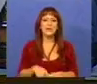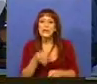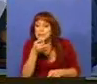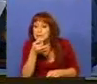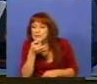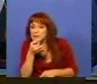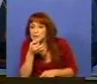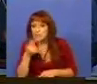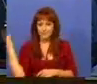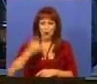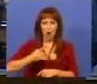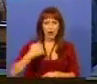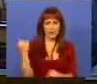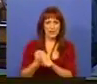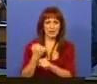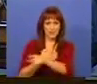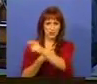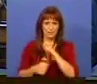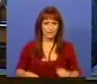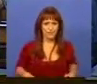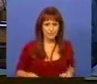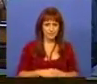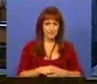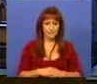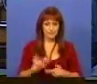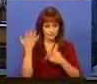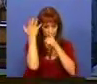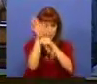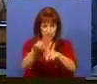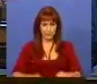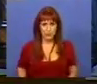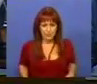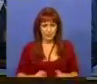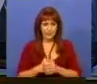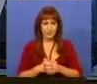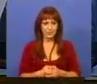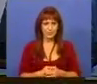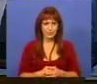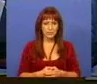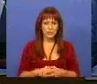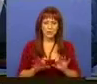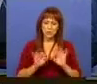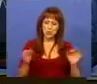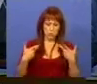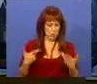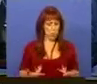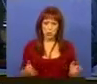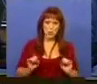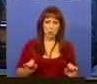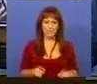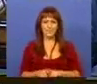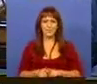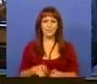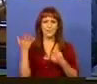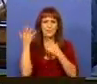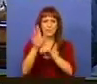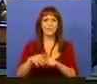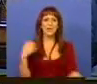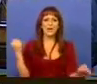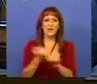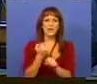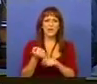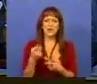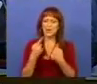murmurar das ordens de serviço. Por exemplo, falta de brio. Por exemplo,